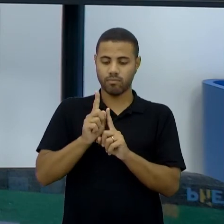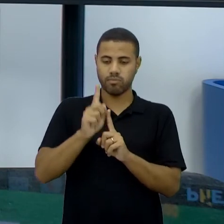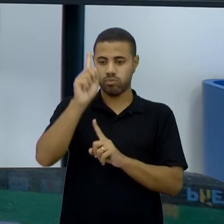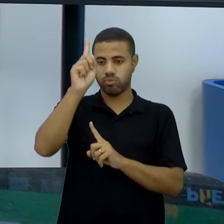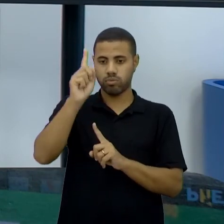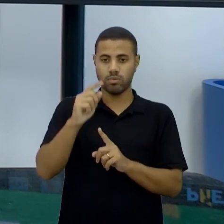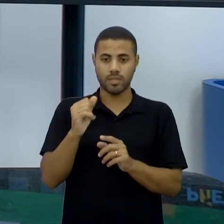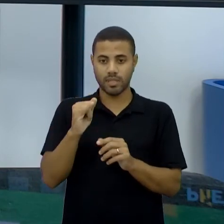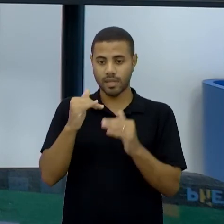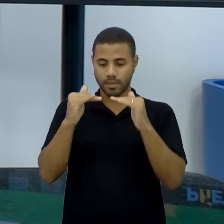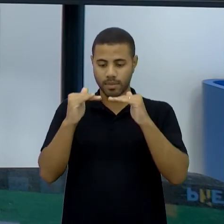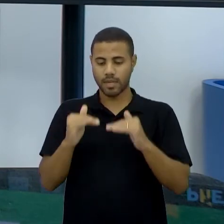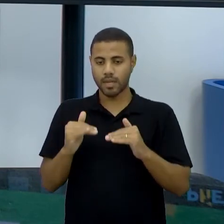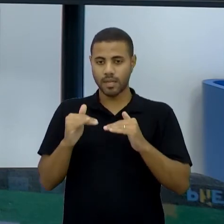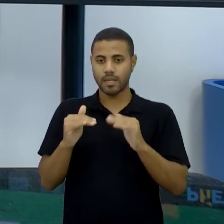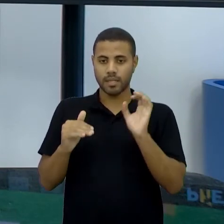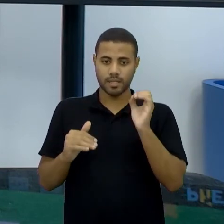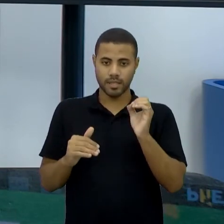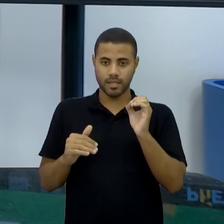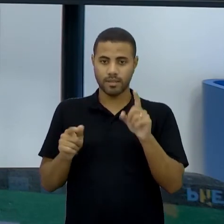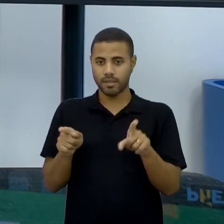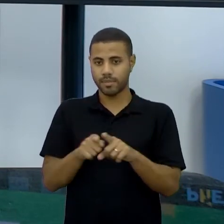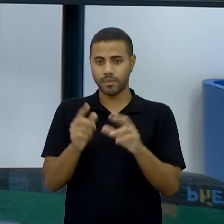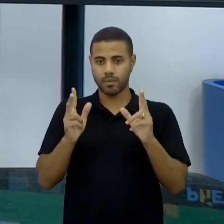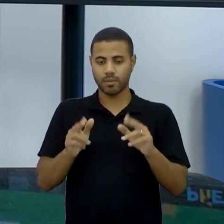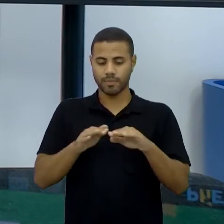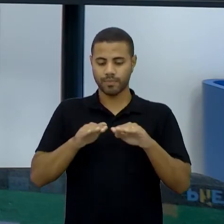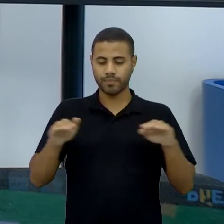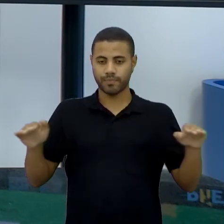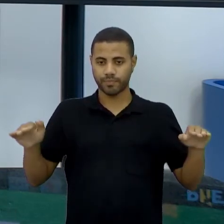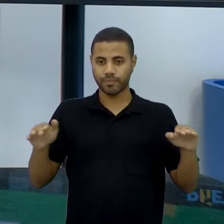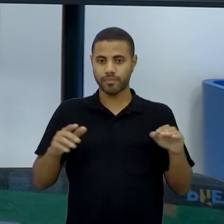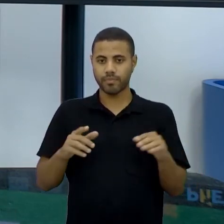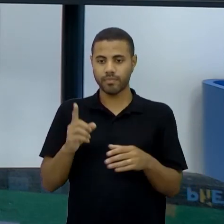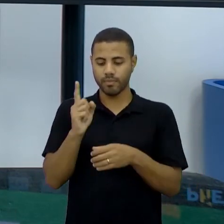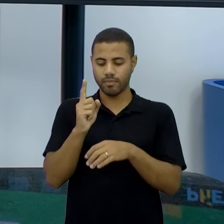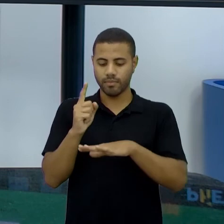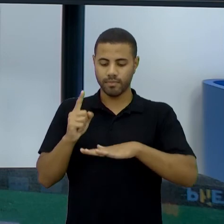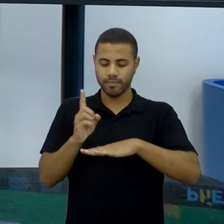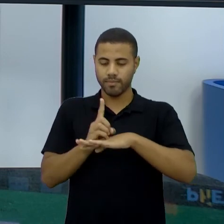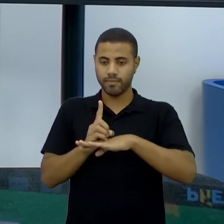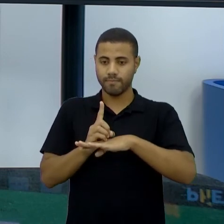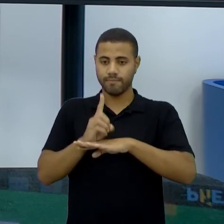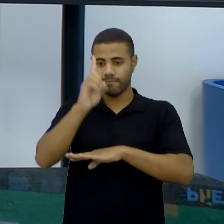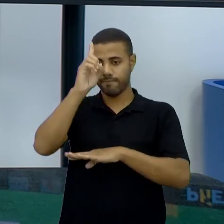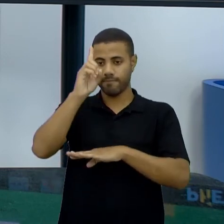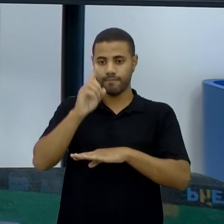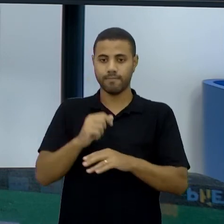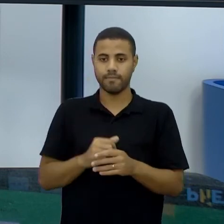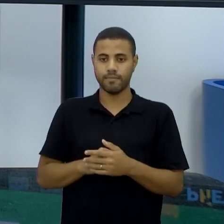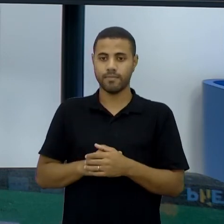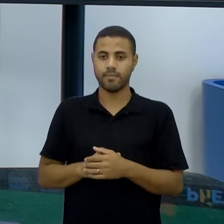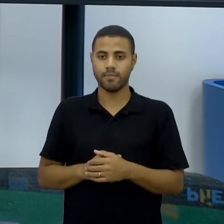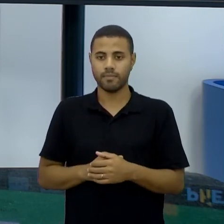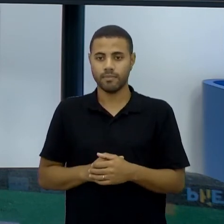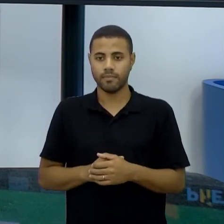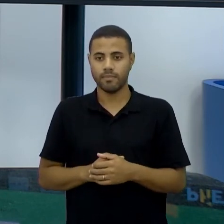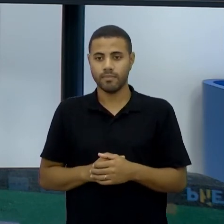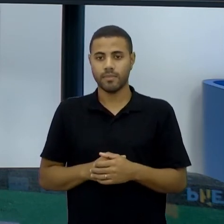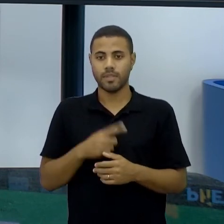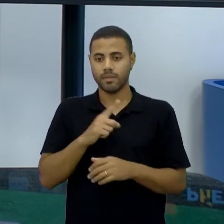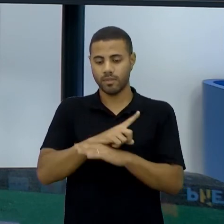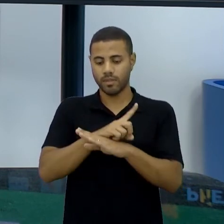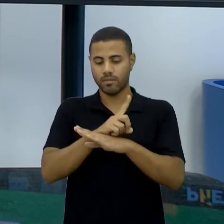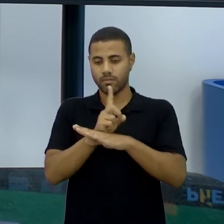da posição 0, o canhão está aqui embaixo no chão. Tem outros lançamentos? Tem, ó. Tem mais lançamentos. Quando você vira esse